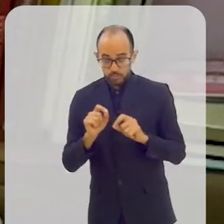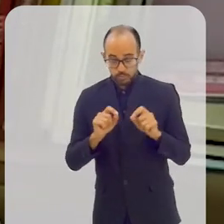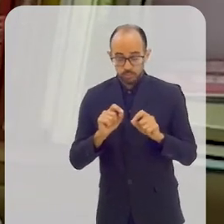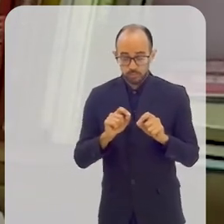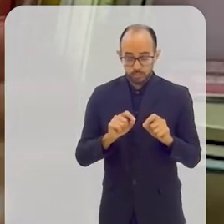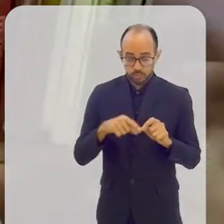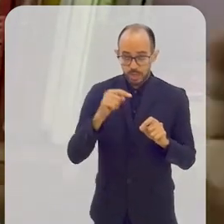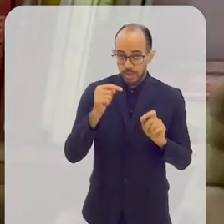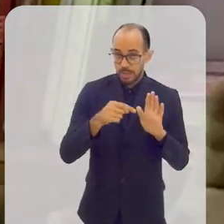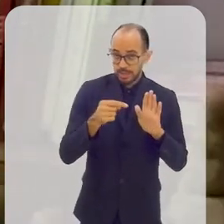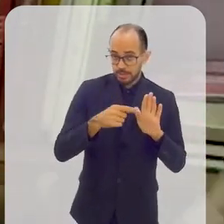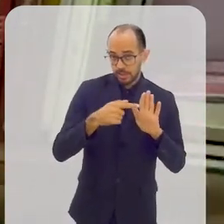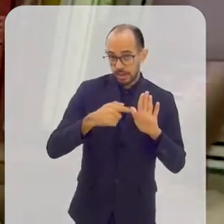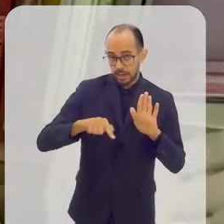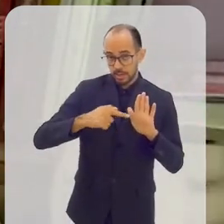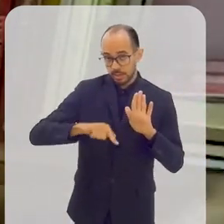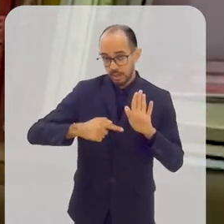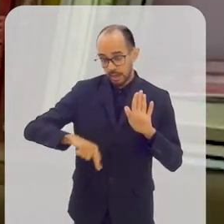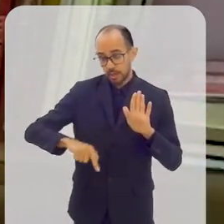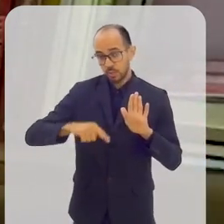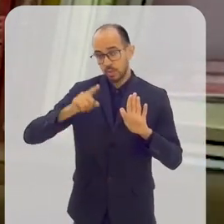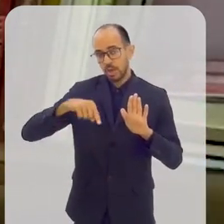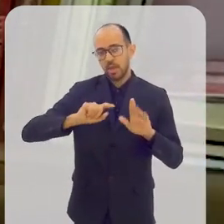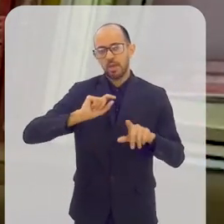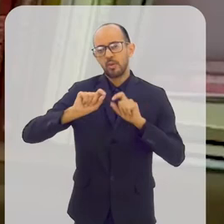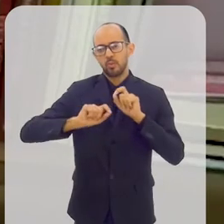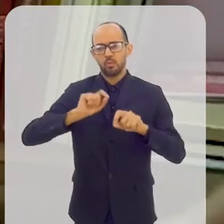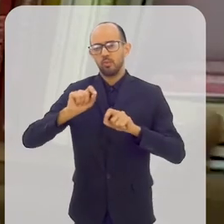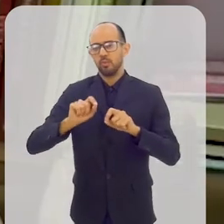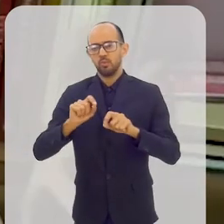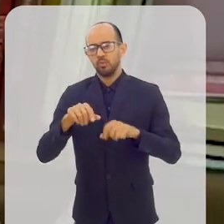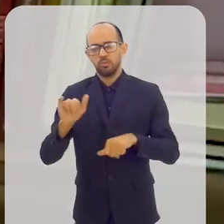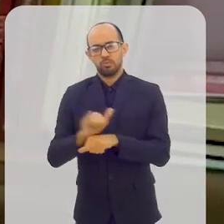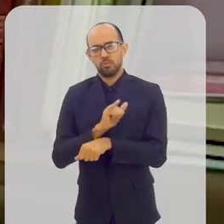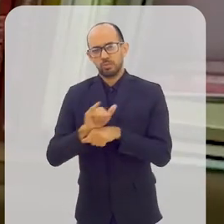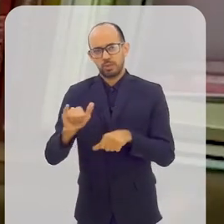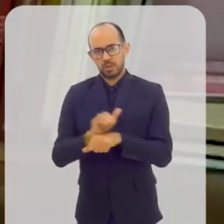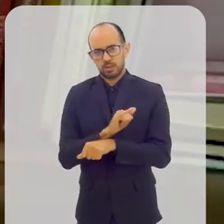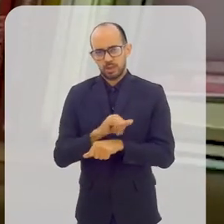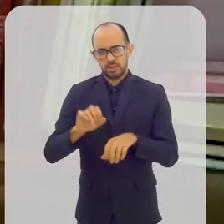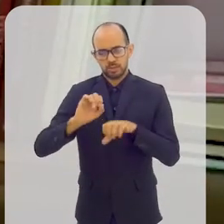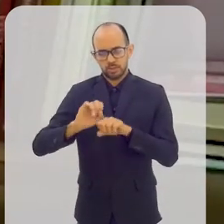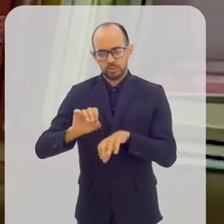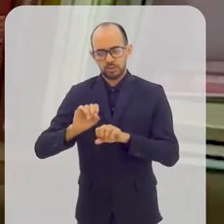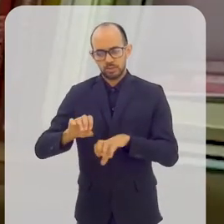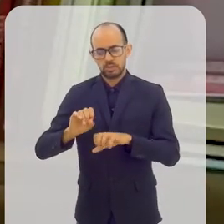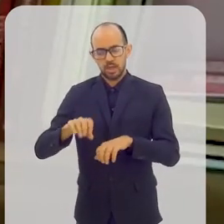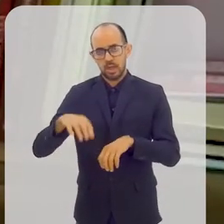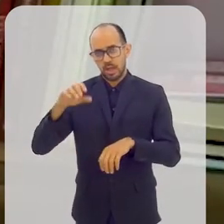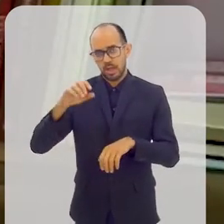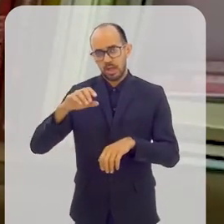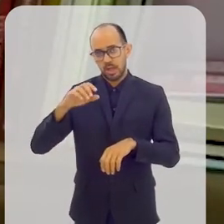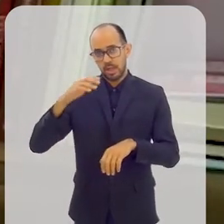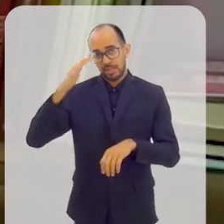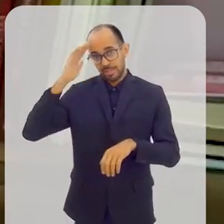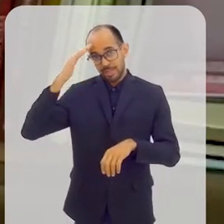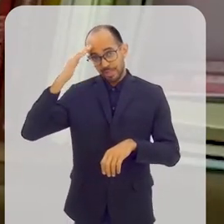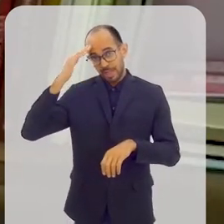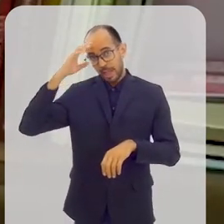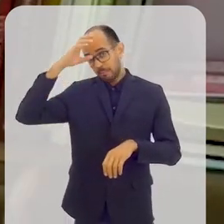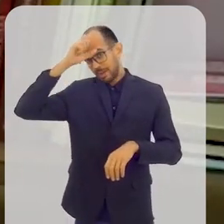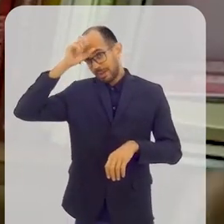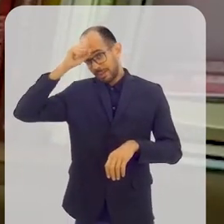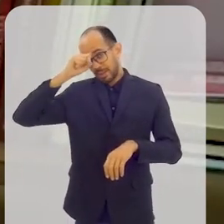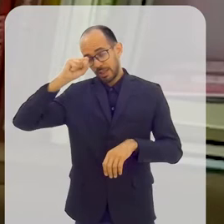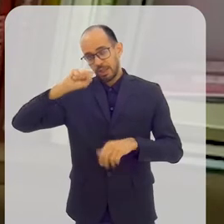Então, esse calendário pedagógico ele se deve a uma estratégia de alfabetização, né?